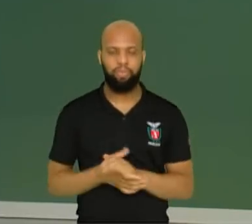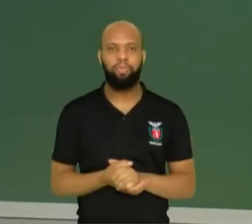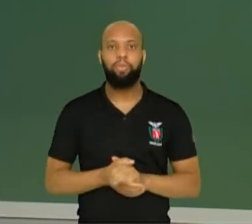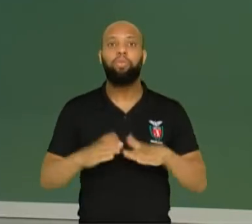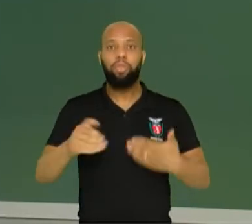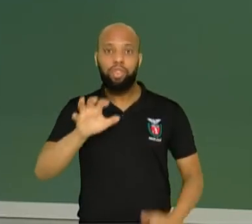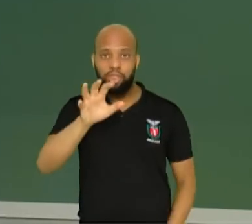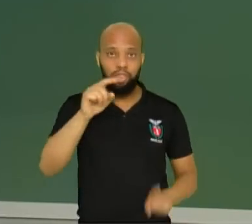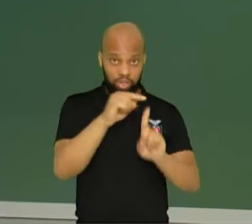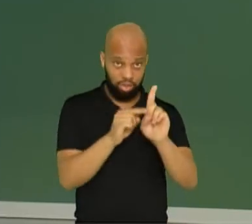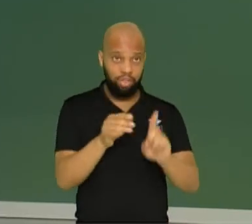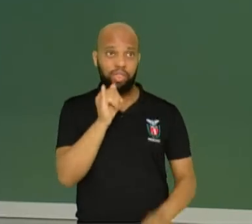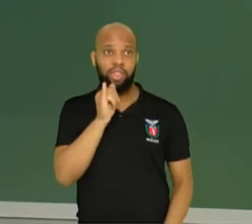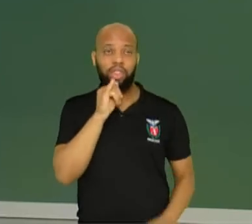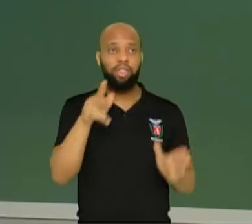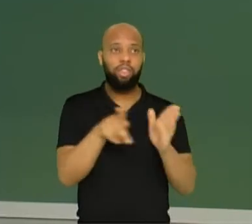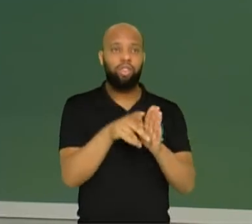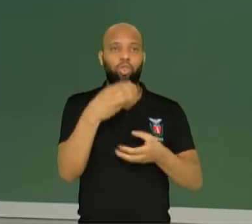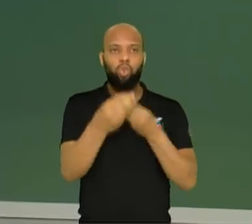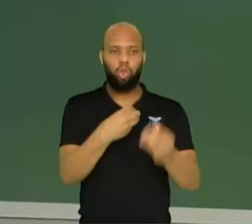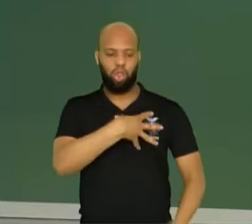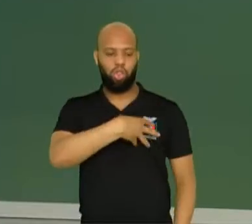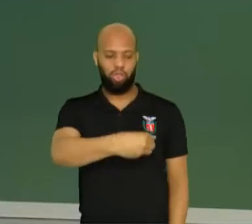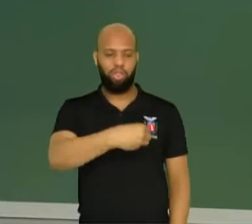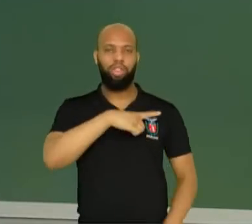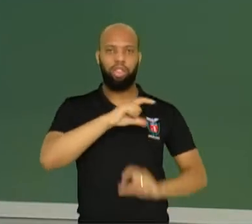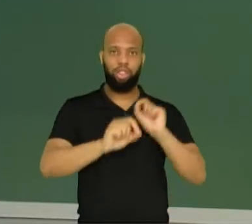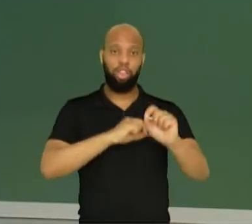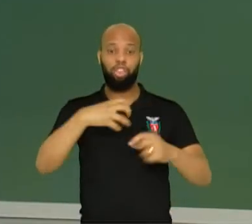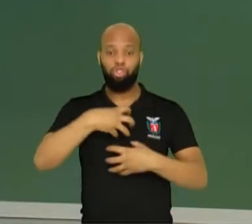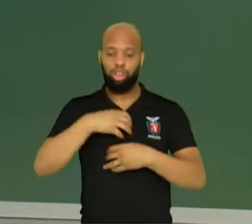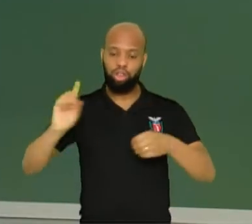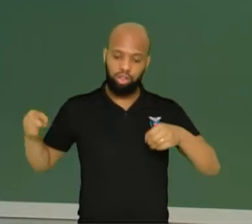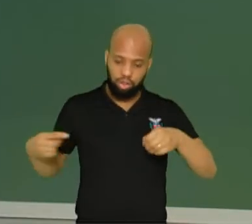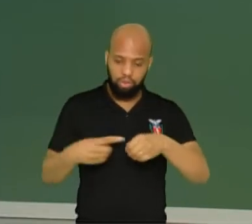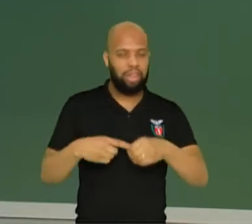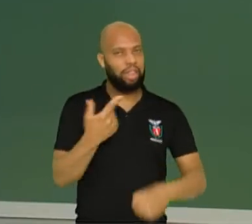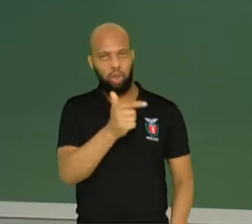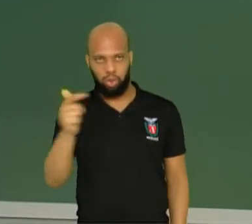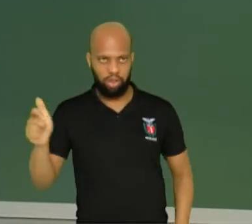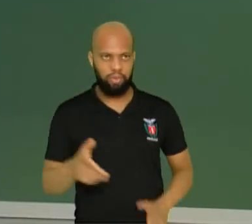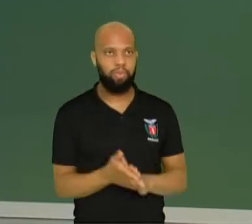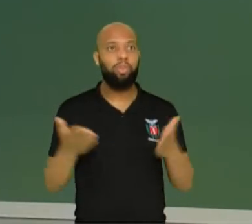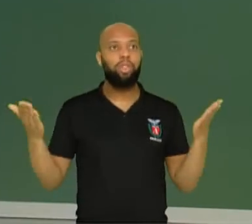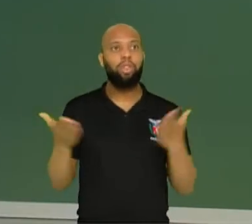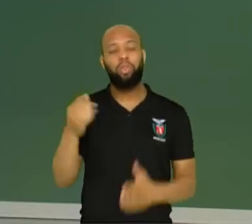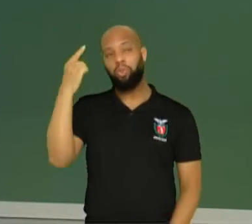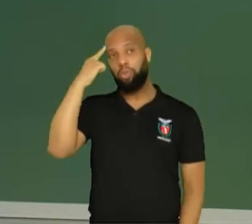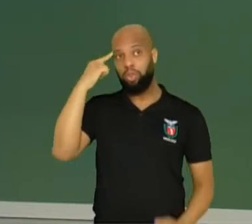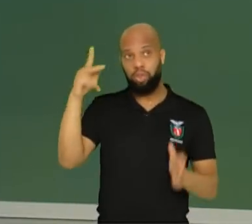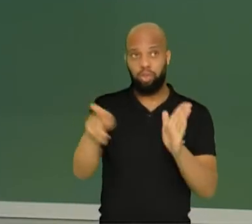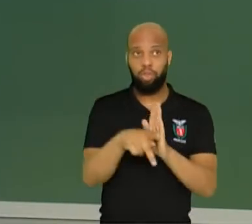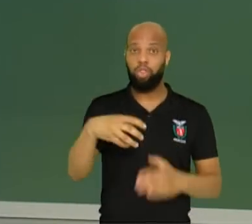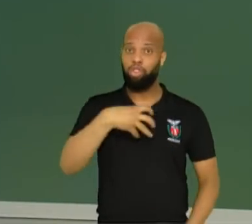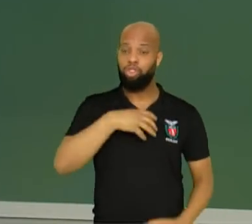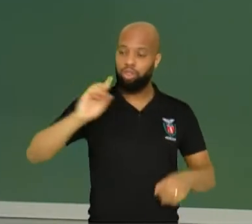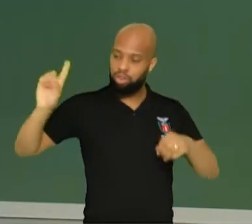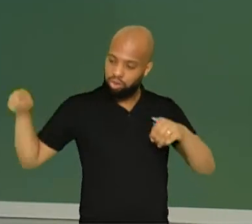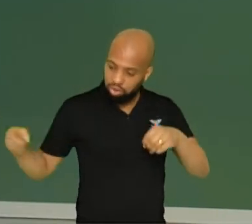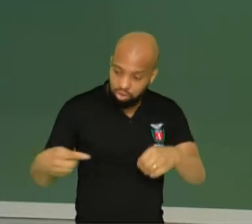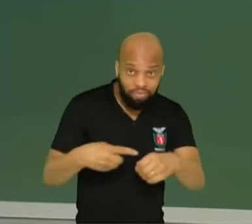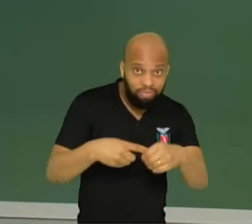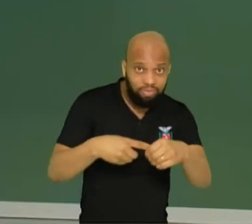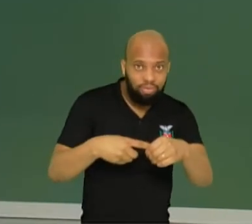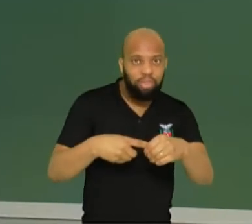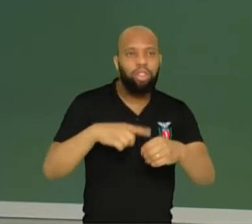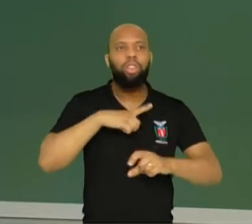Então, esse é um tipo de exemplo de reprodução que é assexuada. Quando a gente pensar na reprodução sexuada,